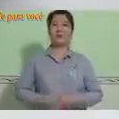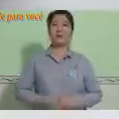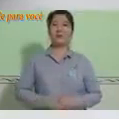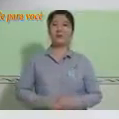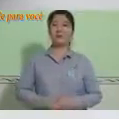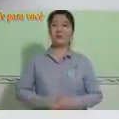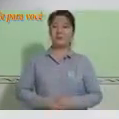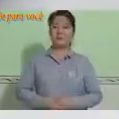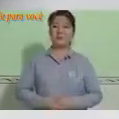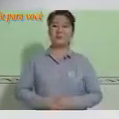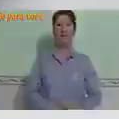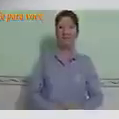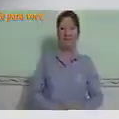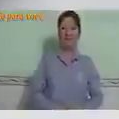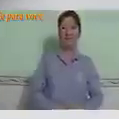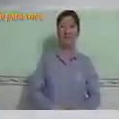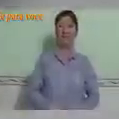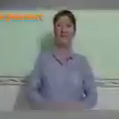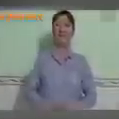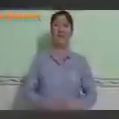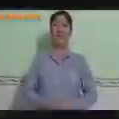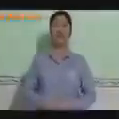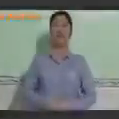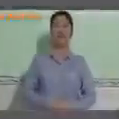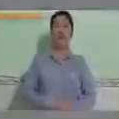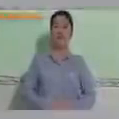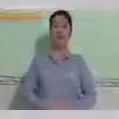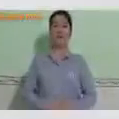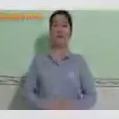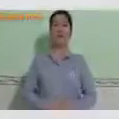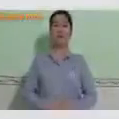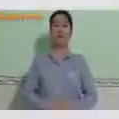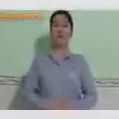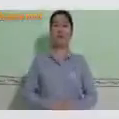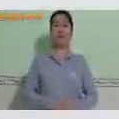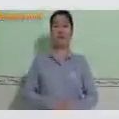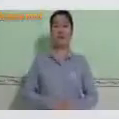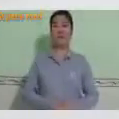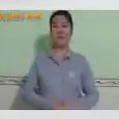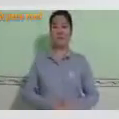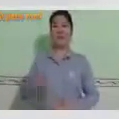duas situações também podem ser diferenciadas de acordo com as causas.